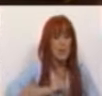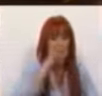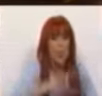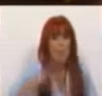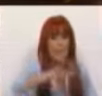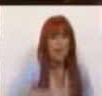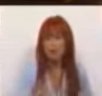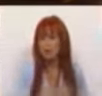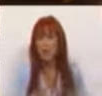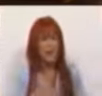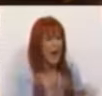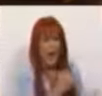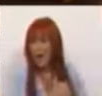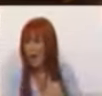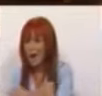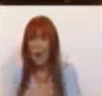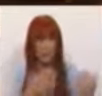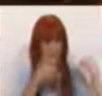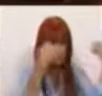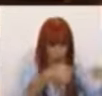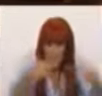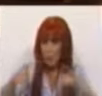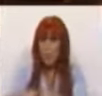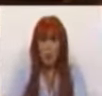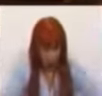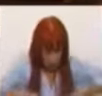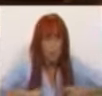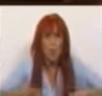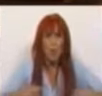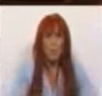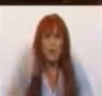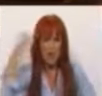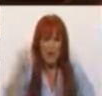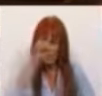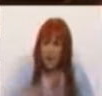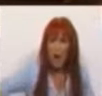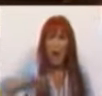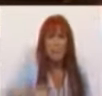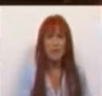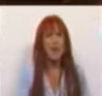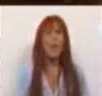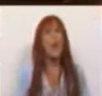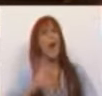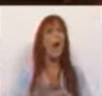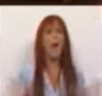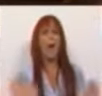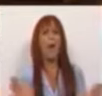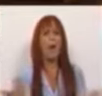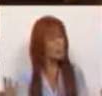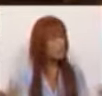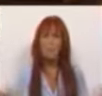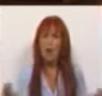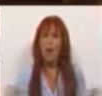do Ambiente, todas as entidades que aqui têm responsabilidades, que as assumam para que os crimes ambientais não fiquem impunes e para